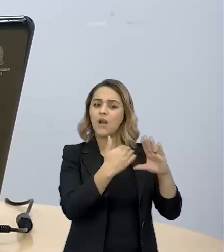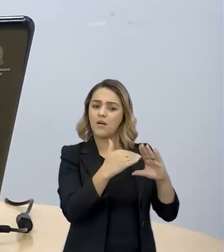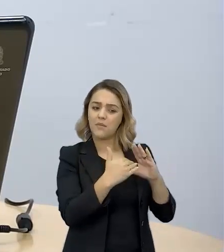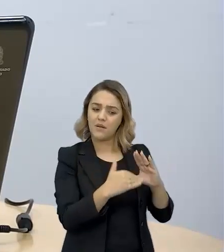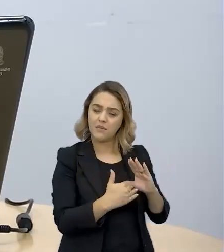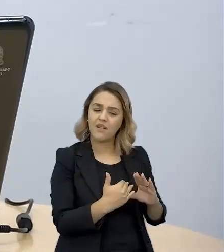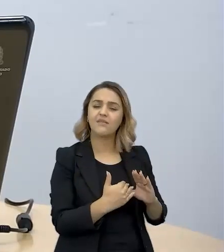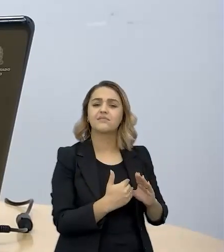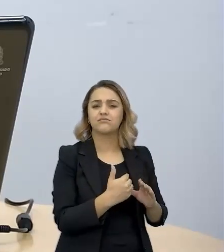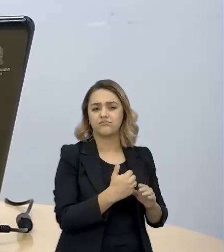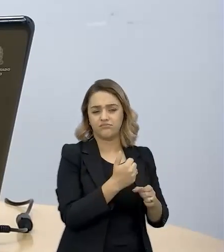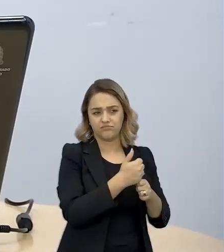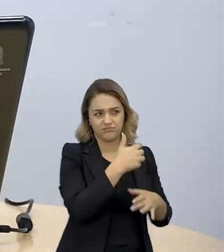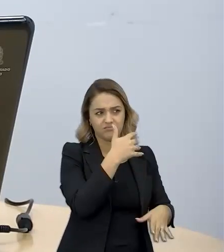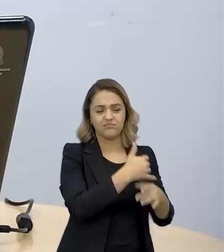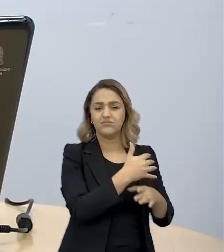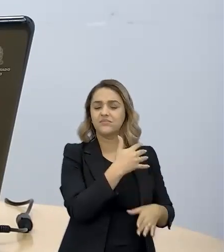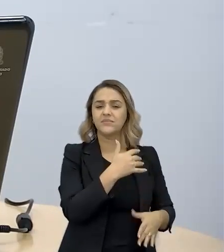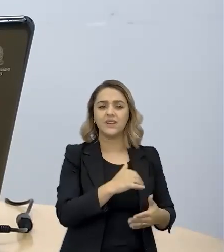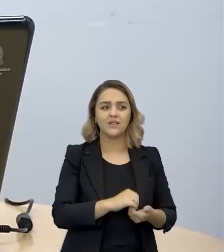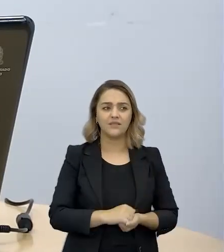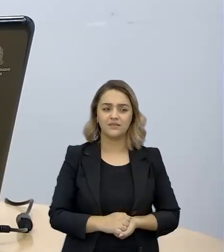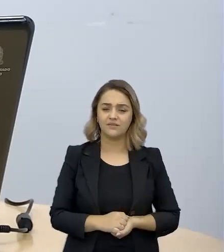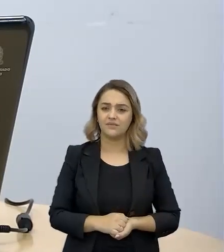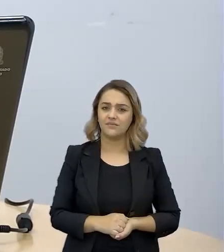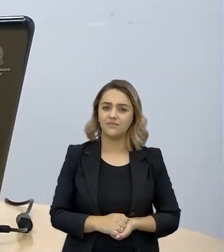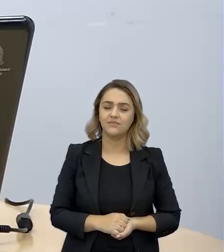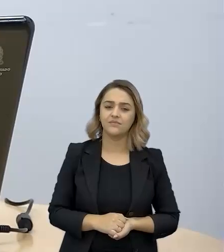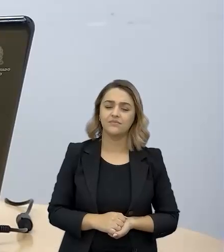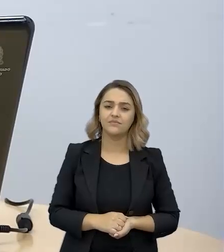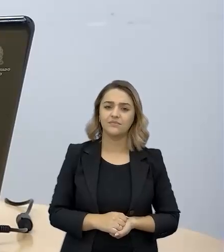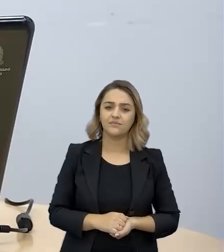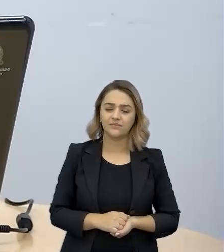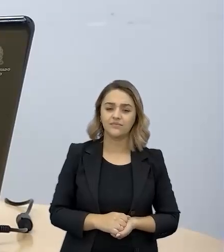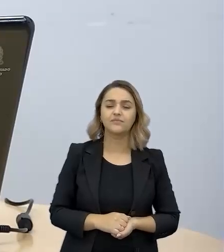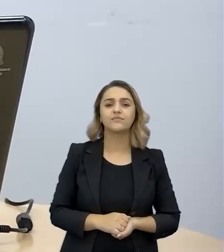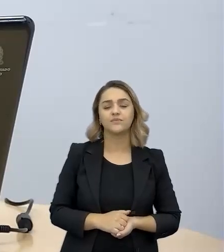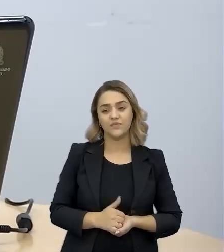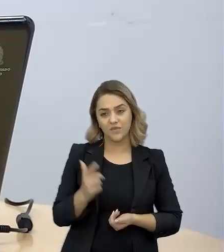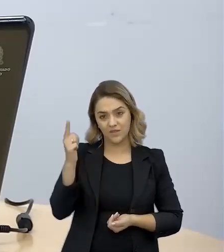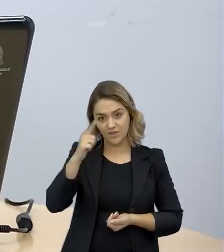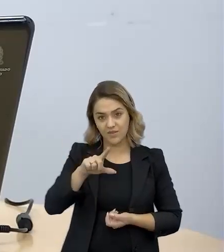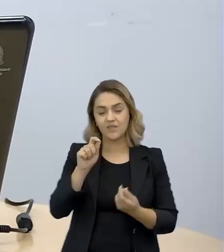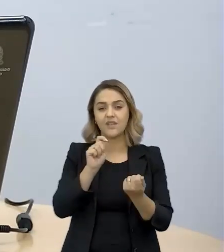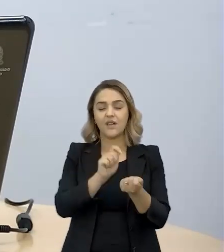honestamente, porque é por meio desses chats que a gente consegue ir se adaptando,